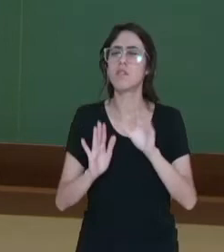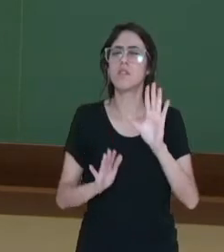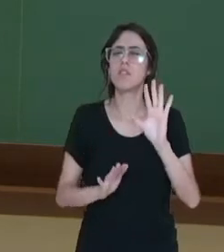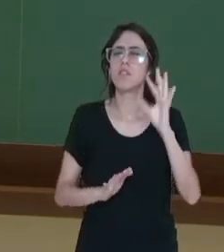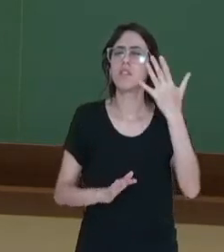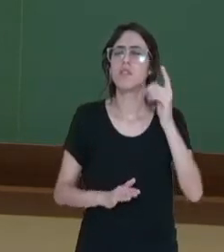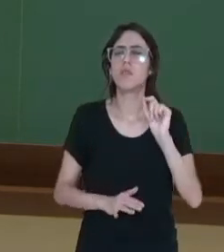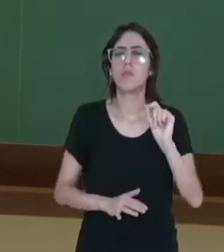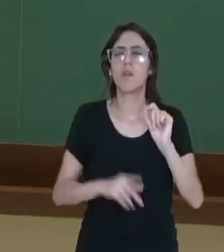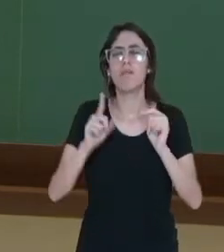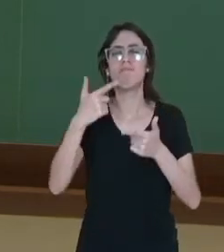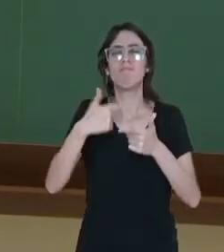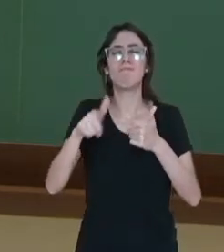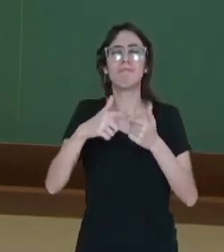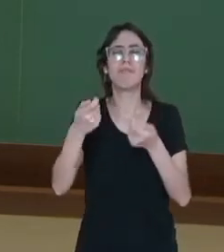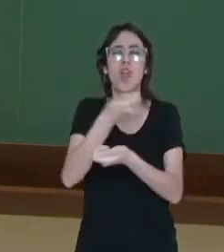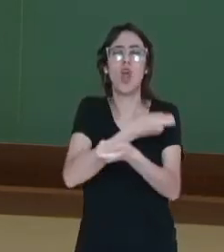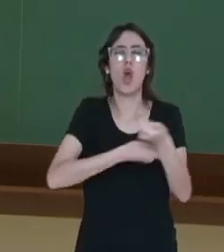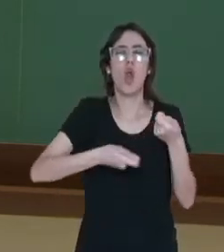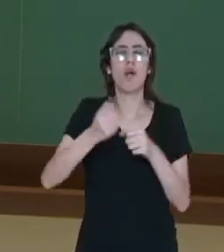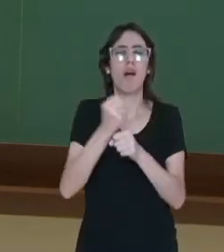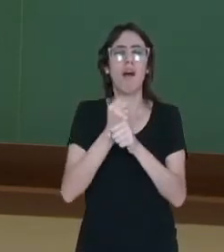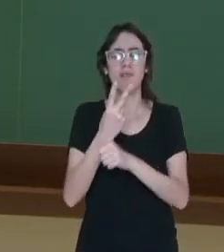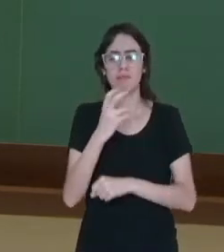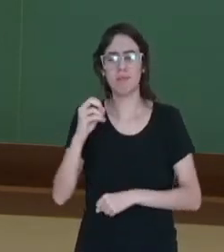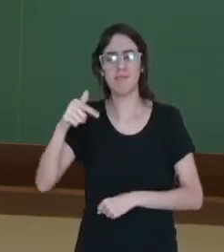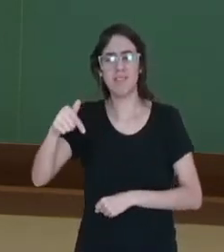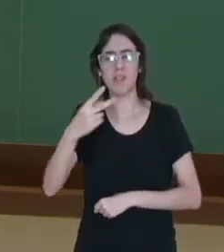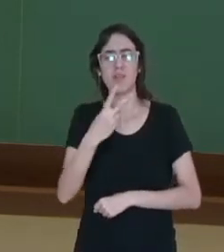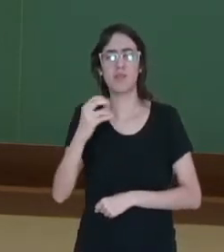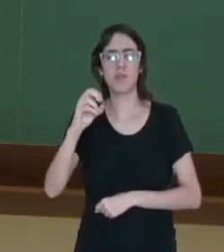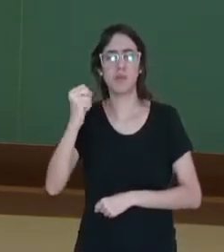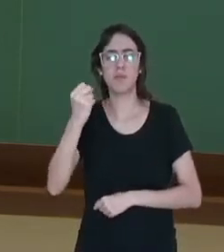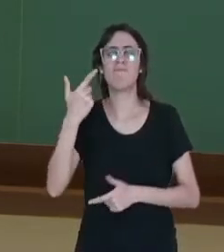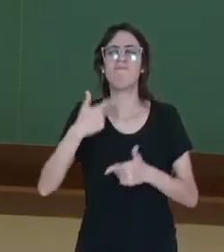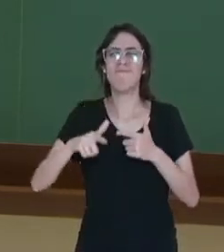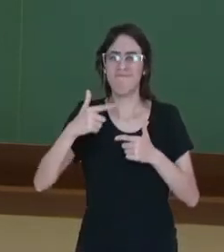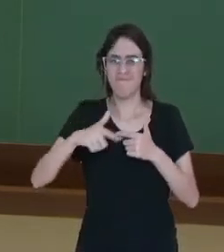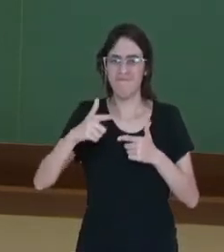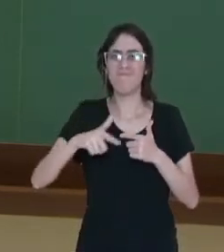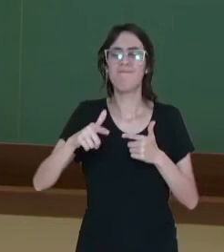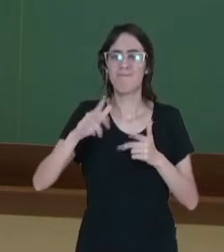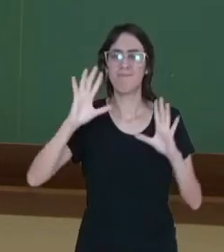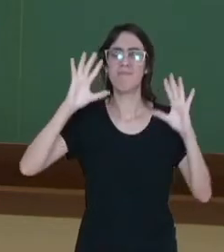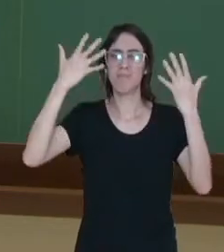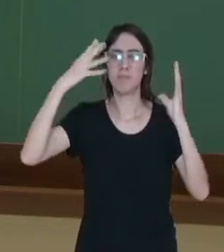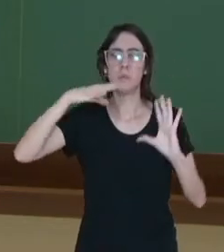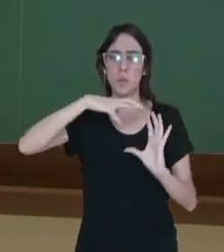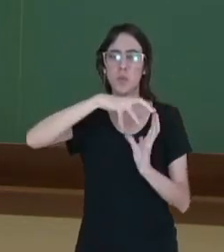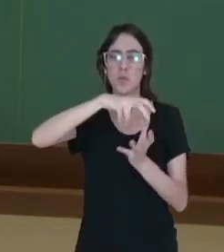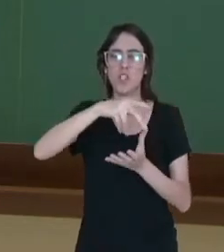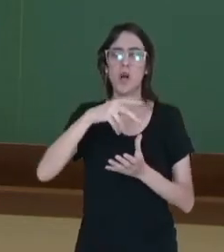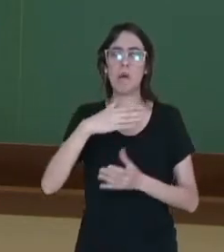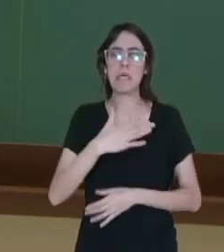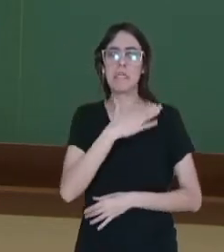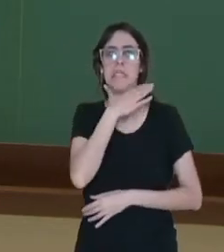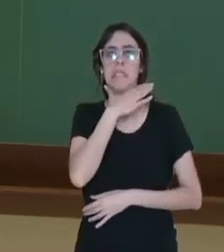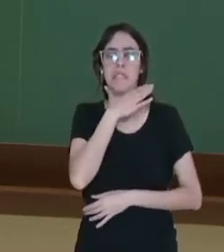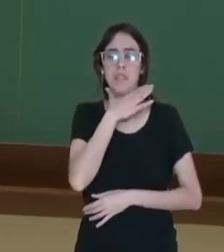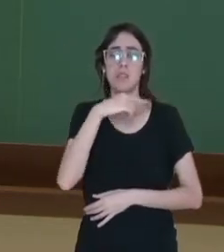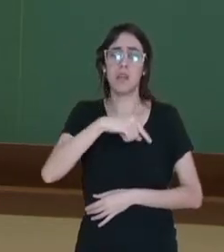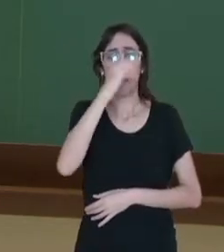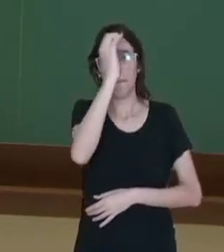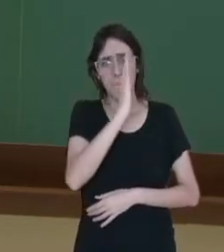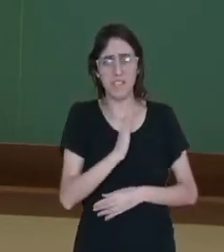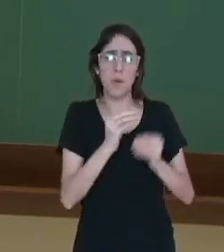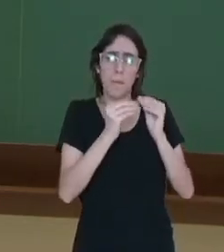A crise econômica de 2007, 2008, que atingiu o Brasil de maneira pouco pesada para a